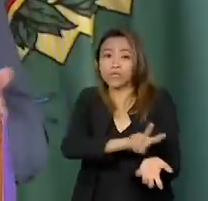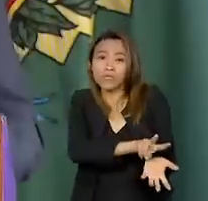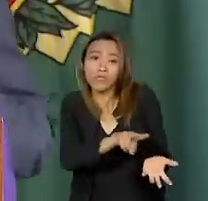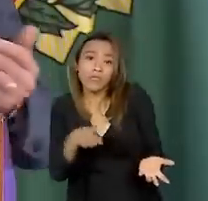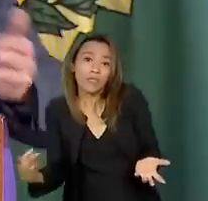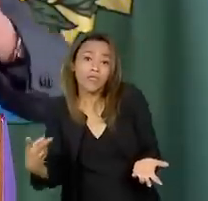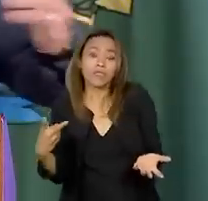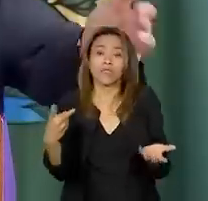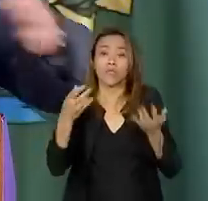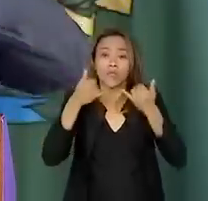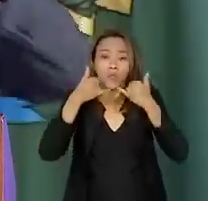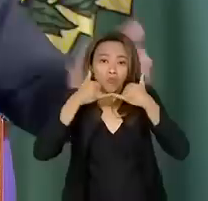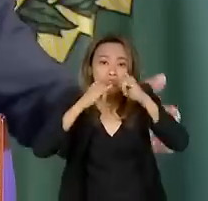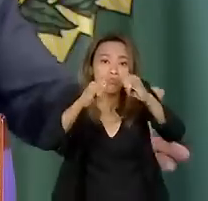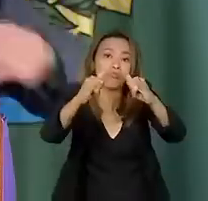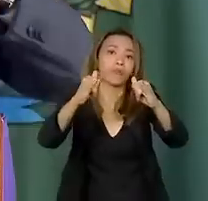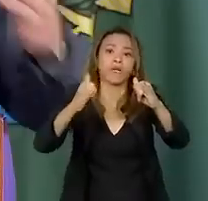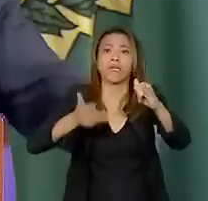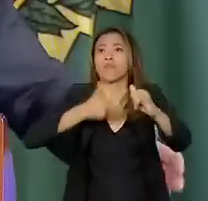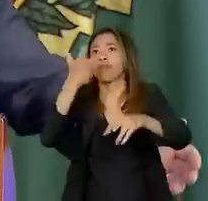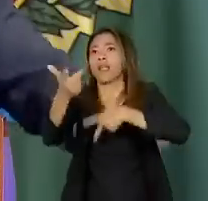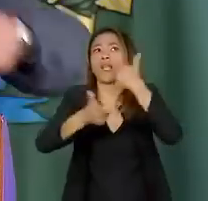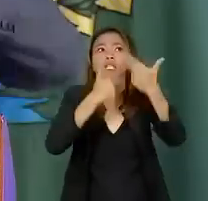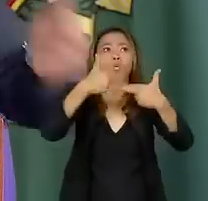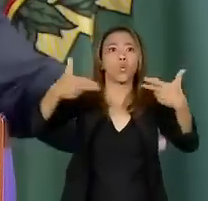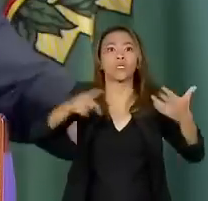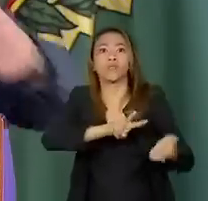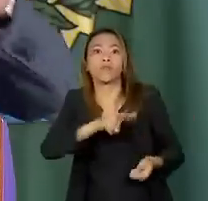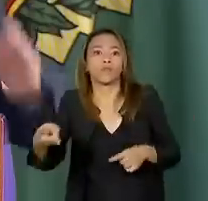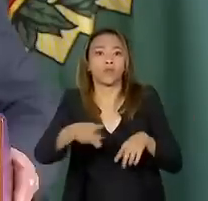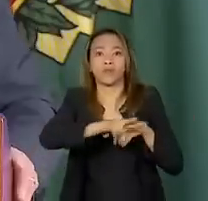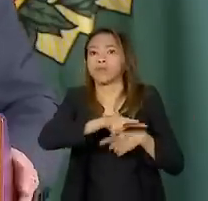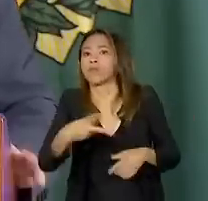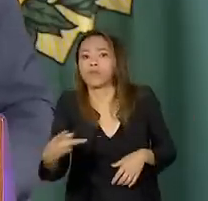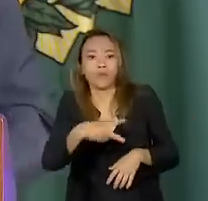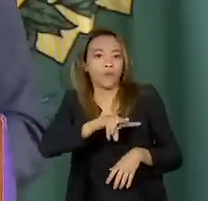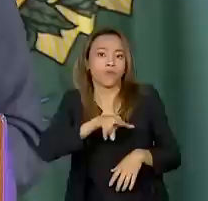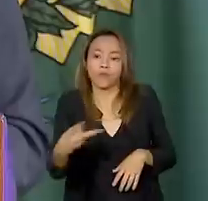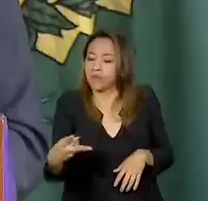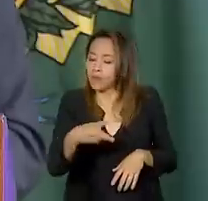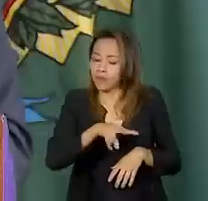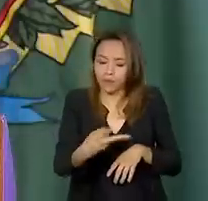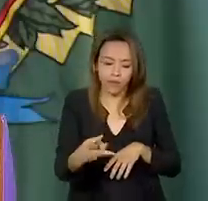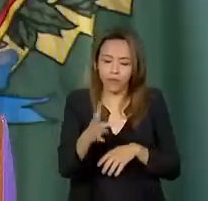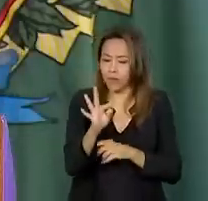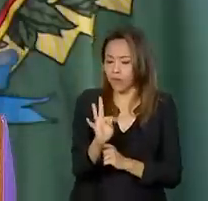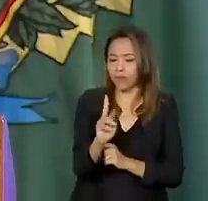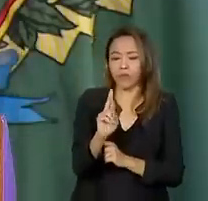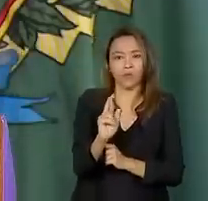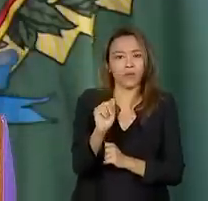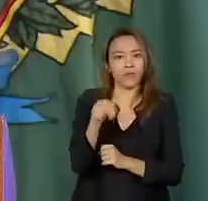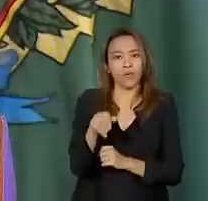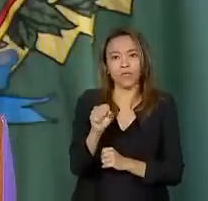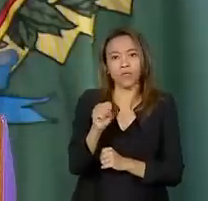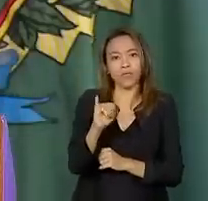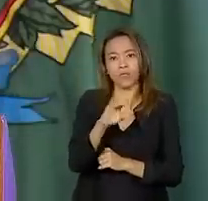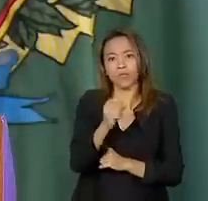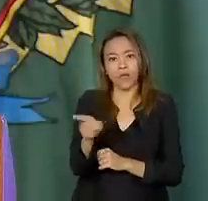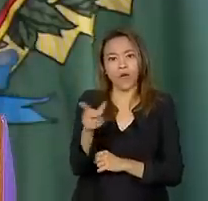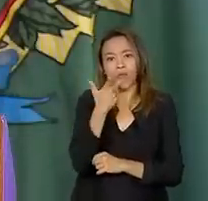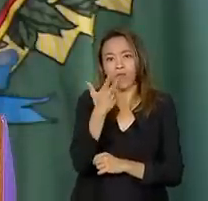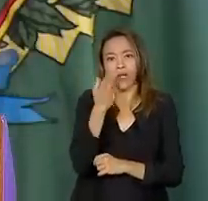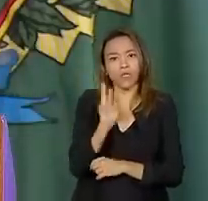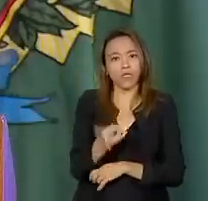transição climática, não se fala outra coisa se não ser transição, transição, transição. Ou seja, veja, esse país,